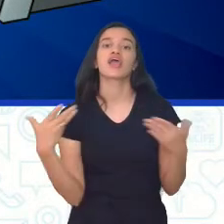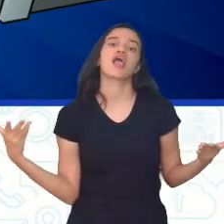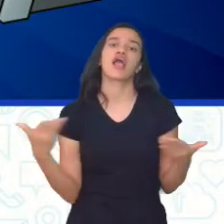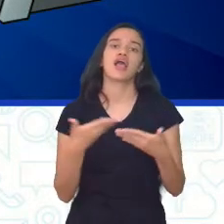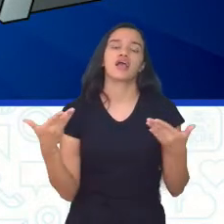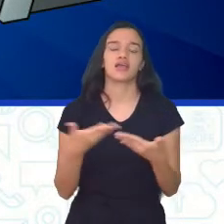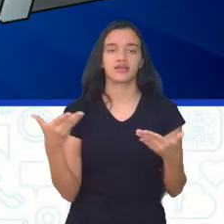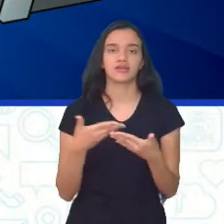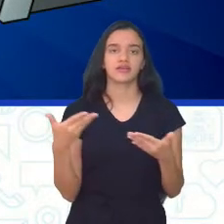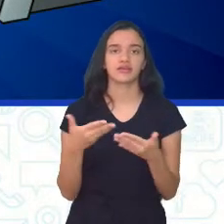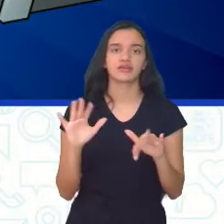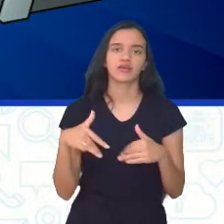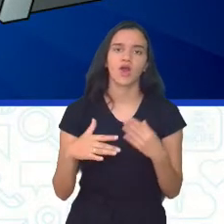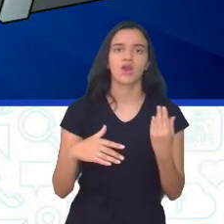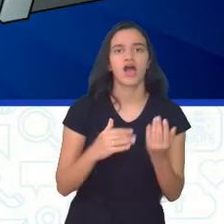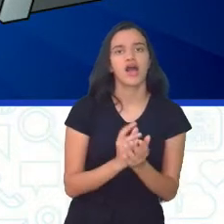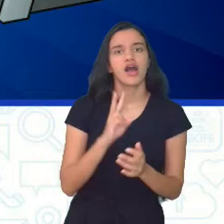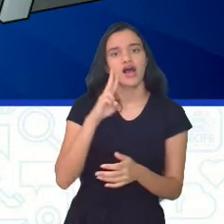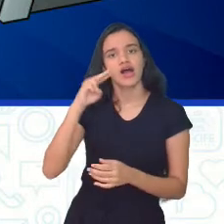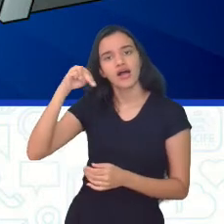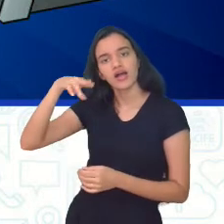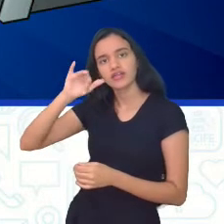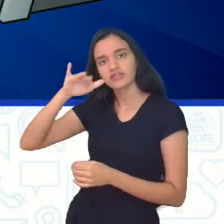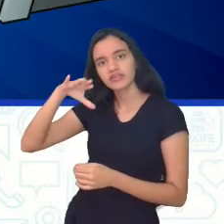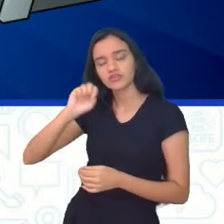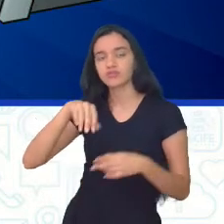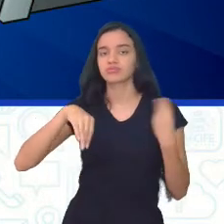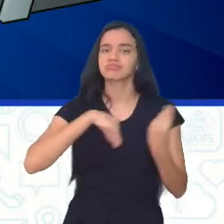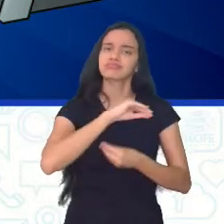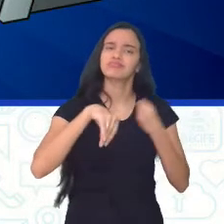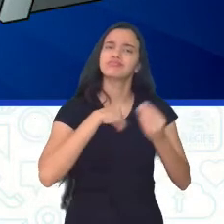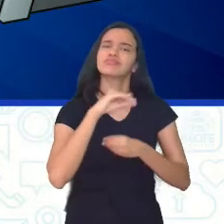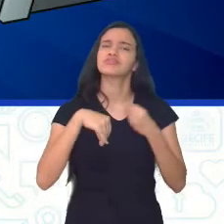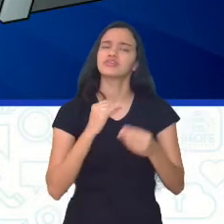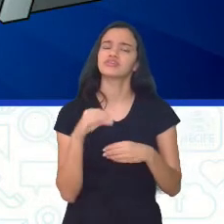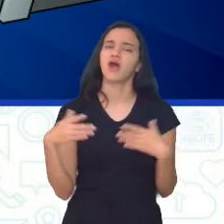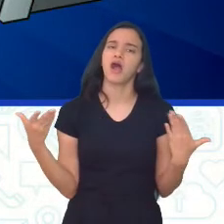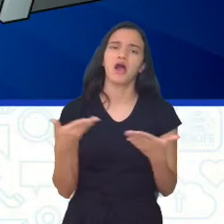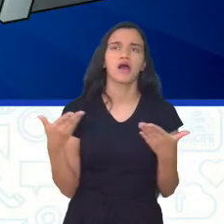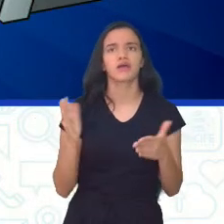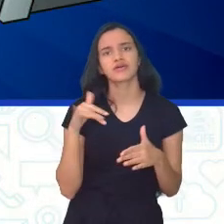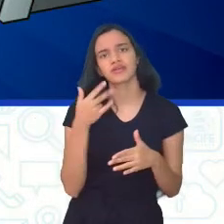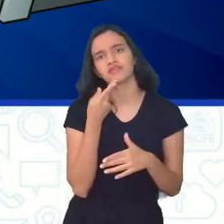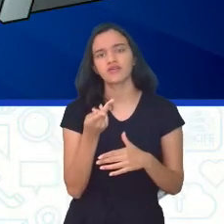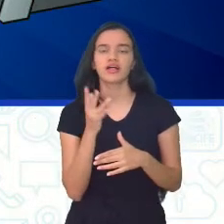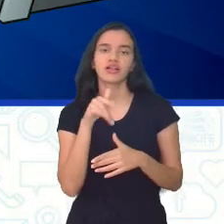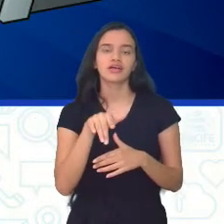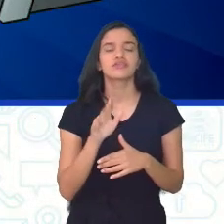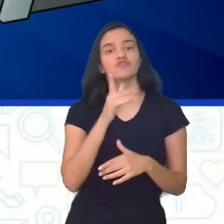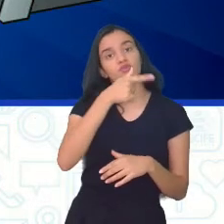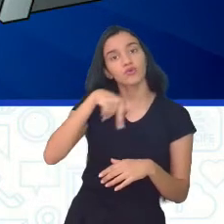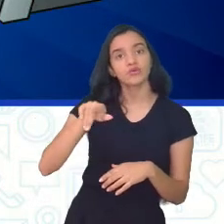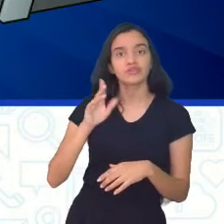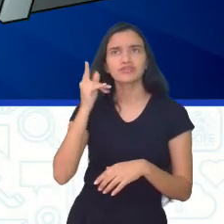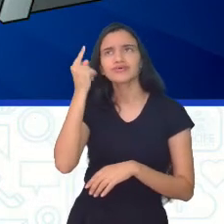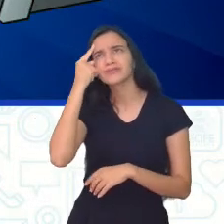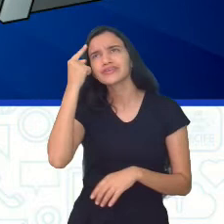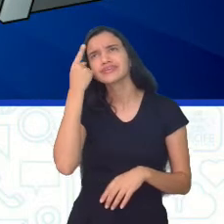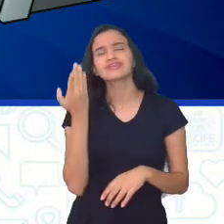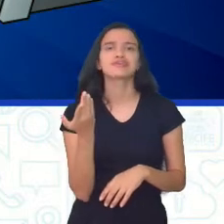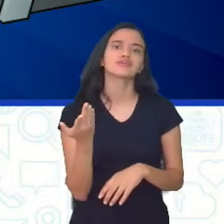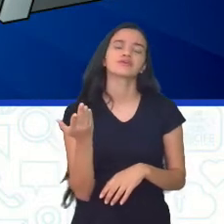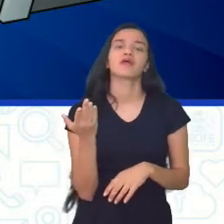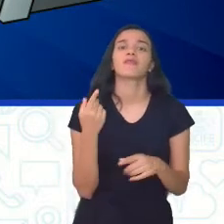que diz que são nervos mistos. Ah, professora, eu já arrisco dizer à senhora, acho que muitos de vocês estão pensando